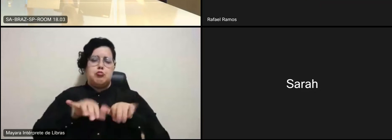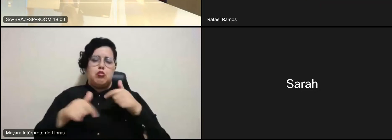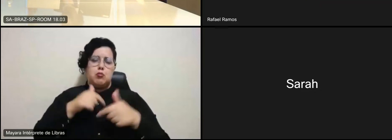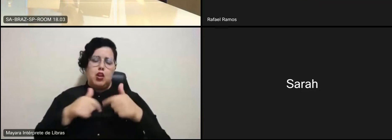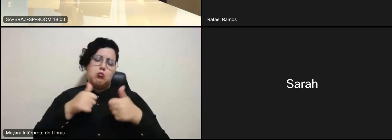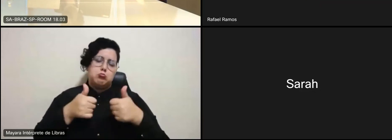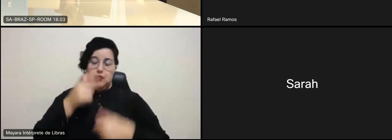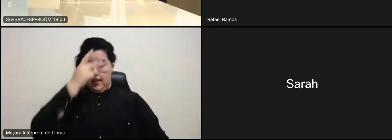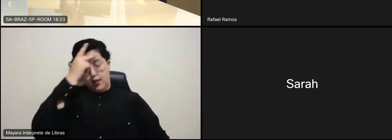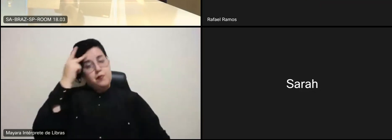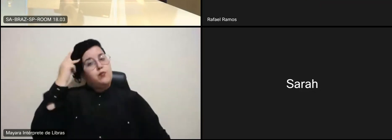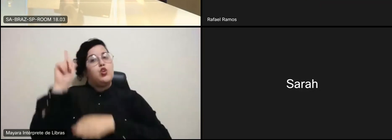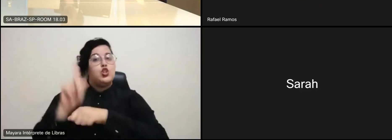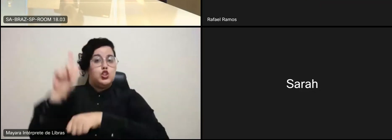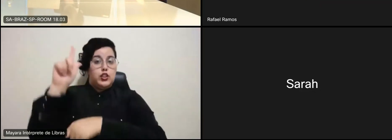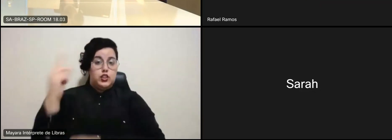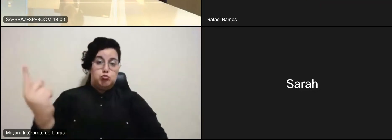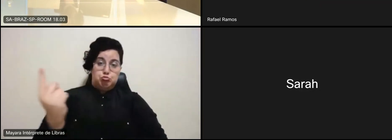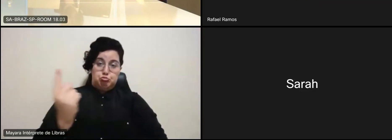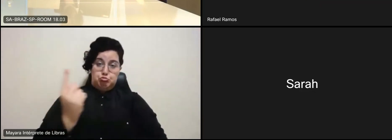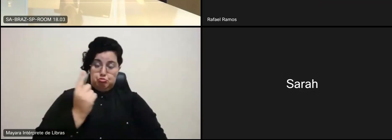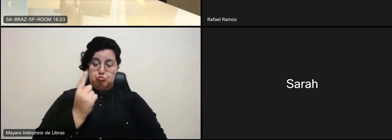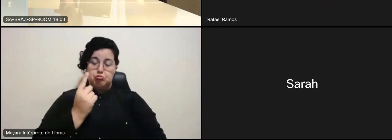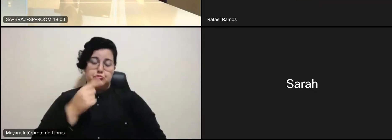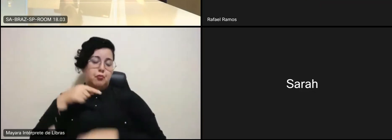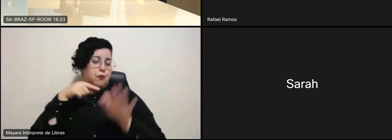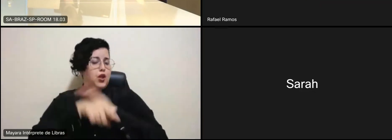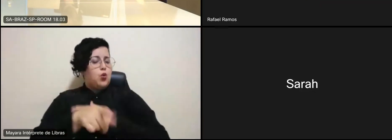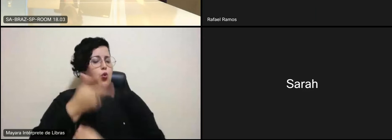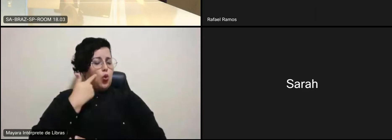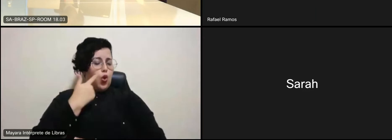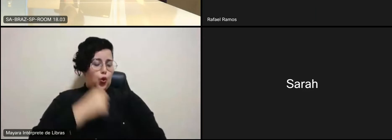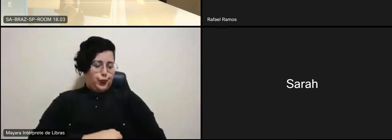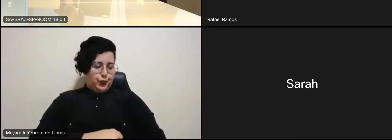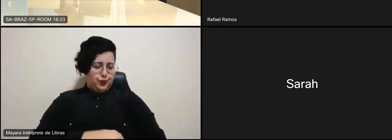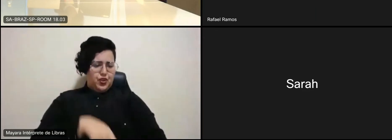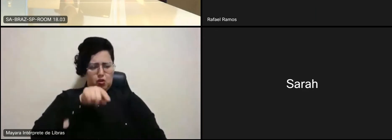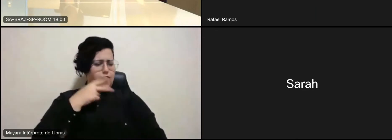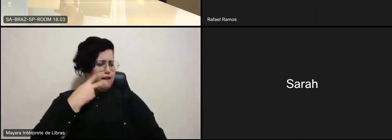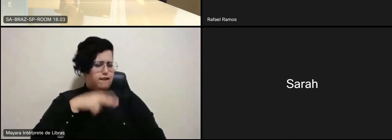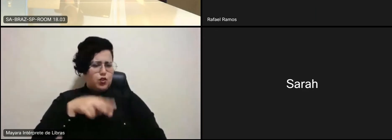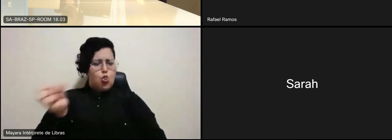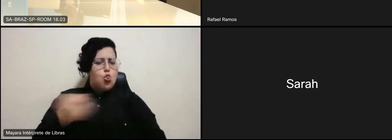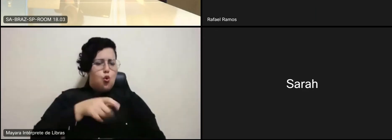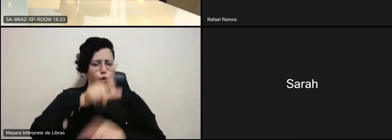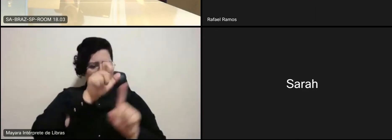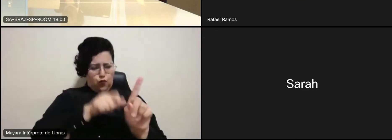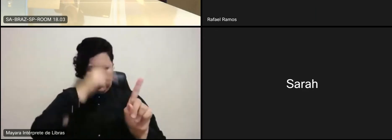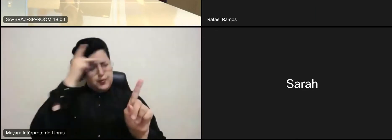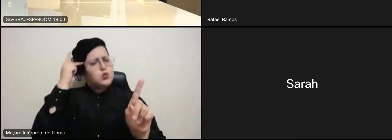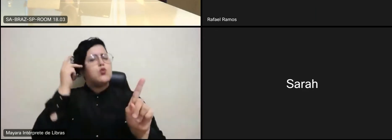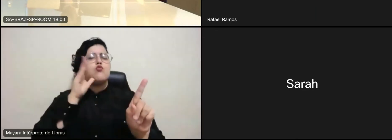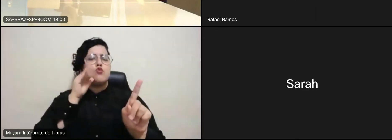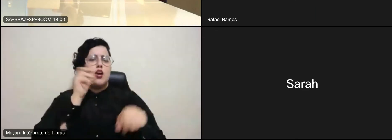alta gestão parou na minha mesa e perguntou para mim assim: você viu o novo funcionário que foi contratado